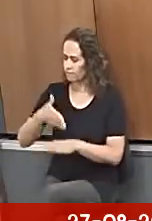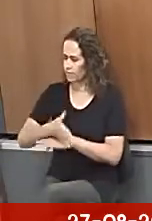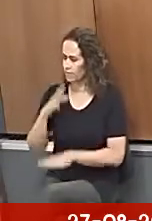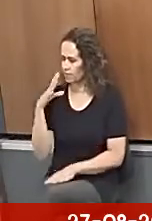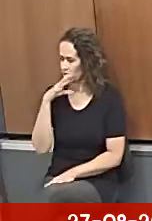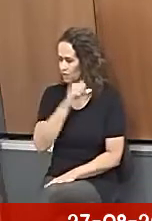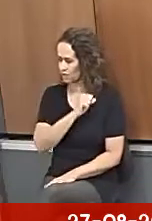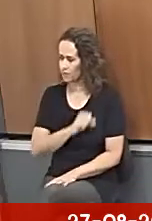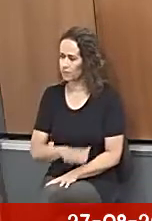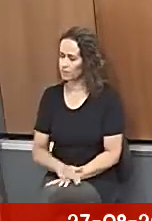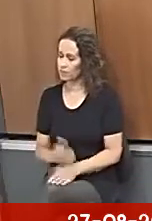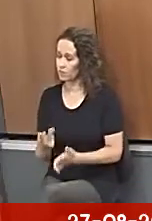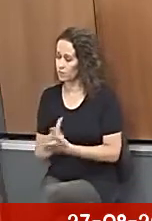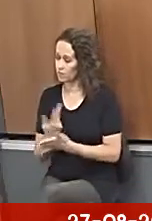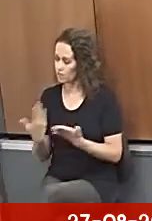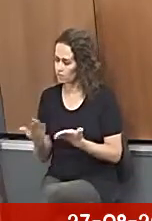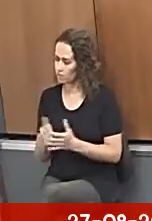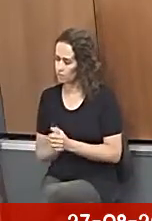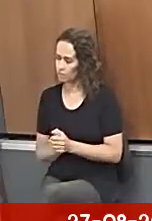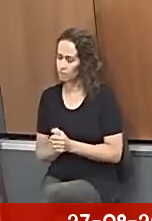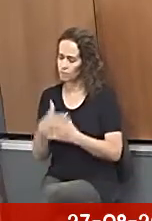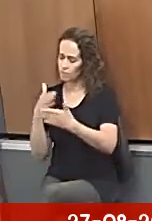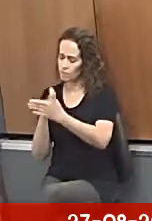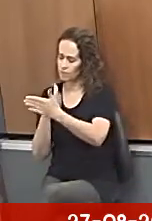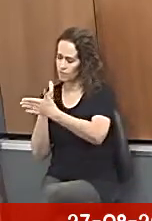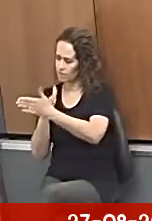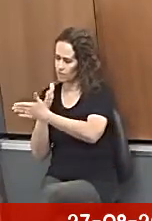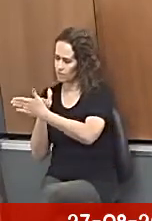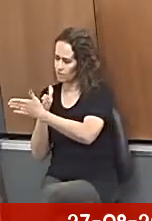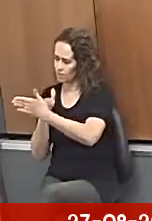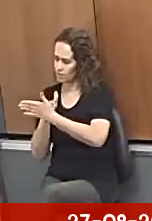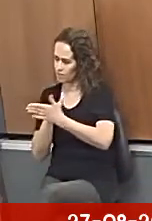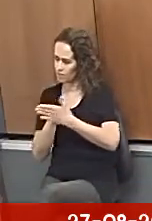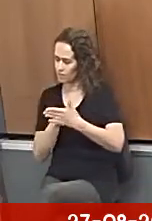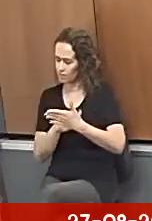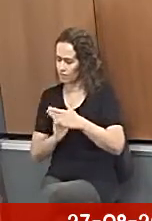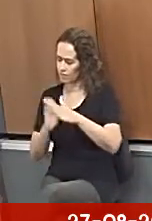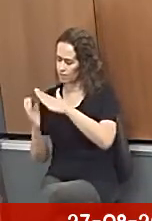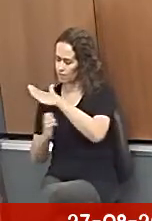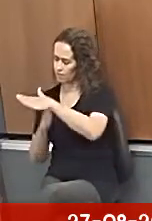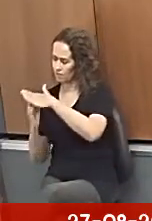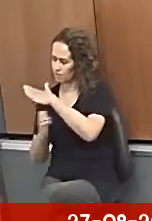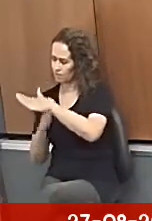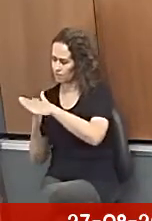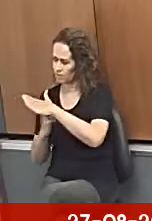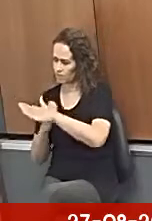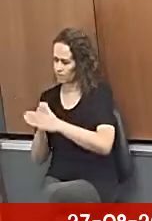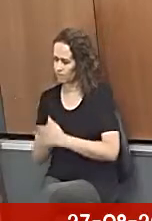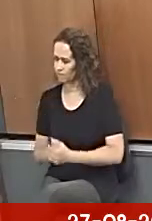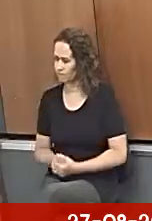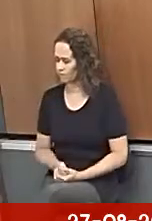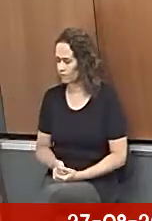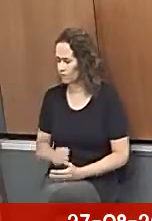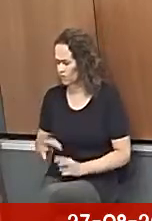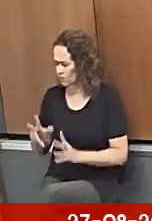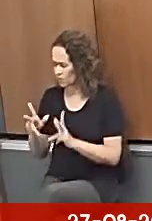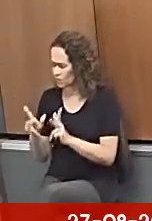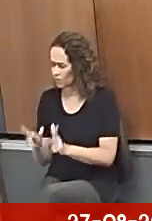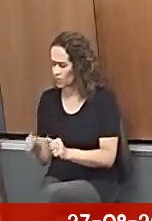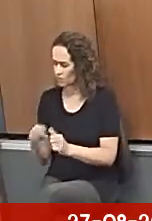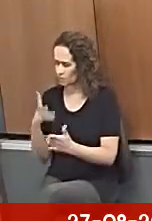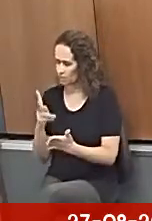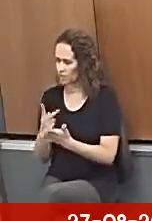é foi quando me deparei com a barreira que a minas arena instalar uma barreira móvel todos os jogos ali